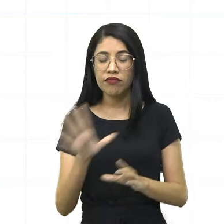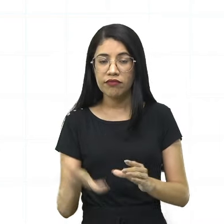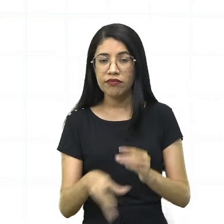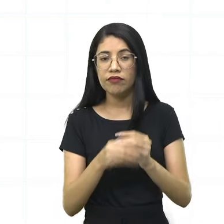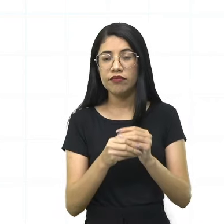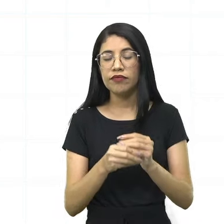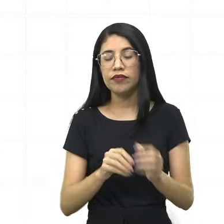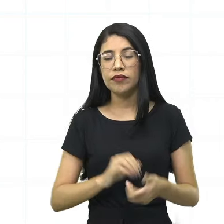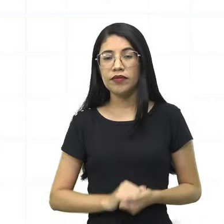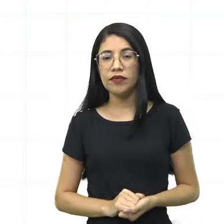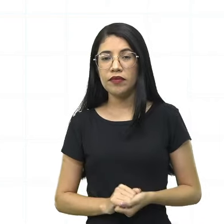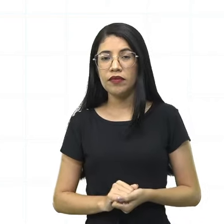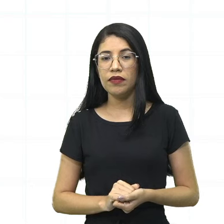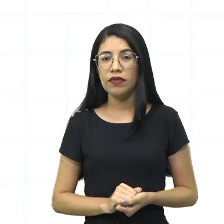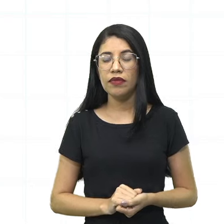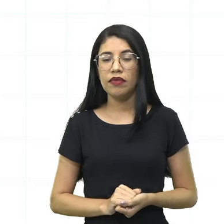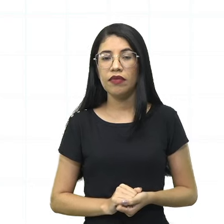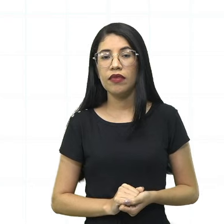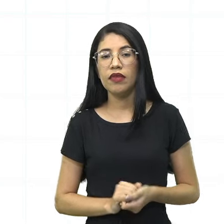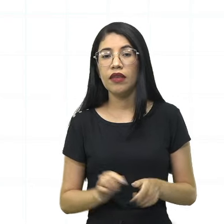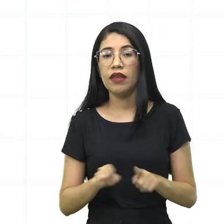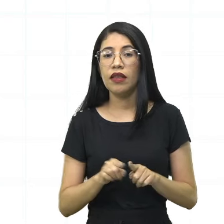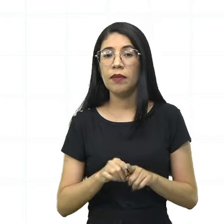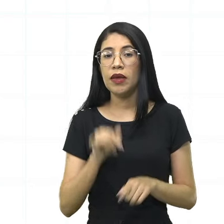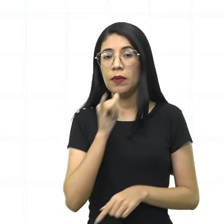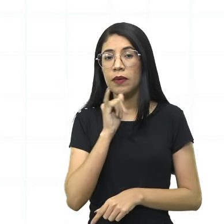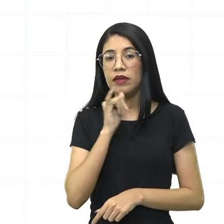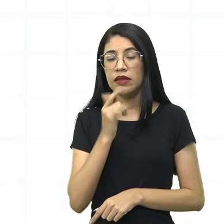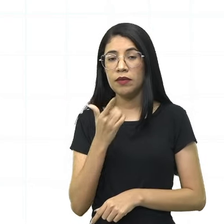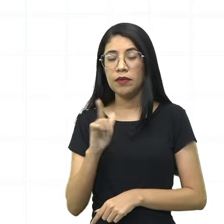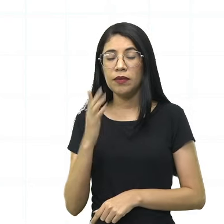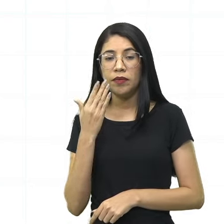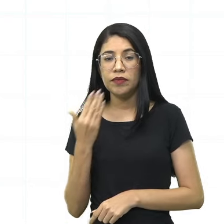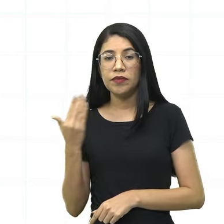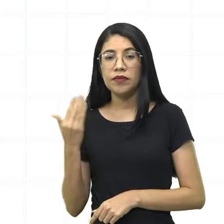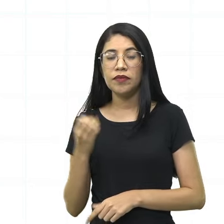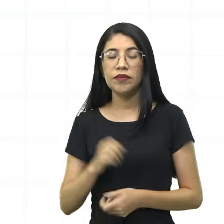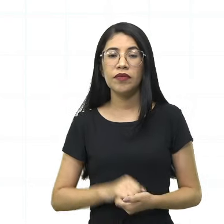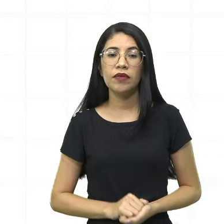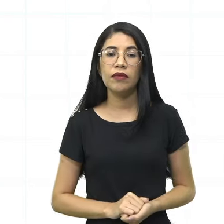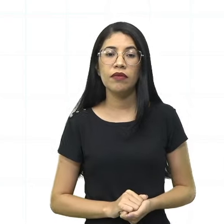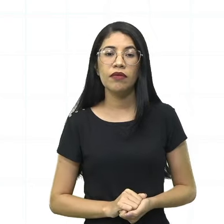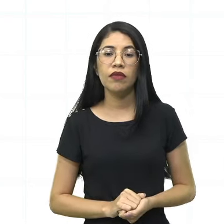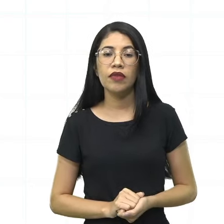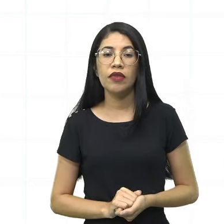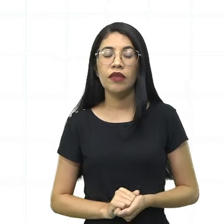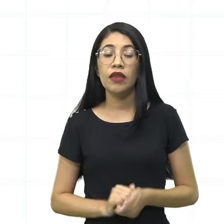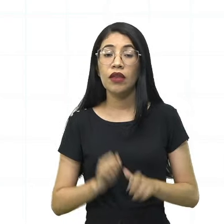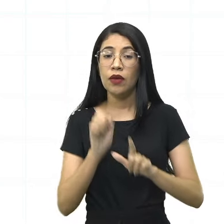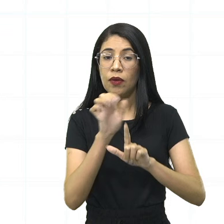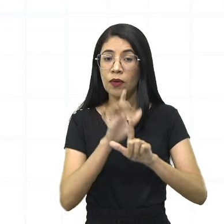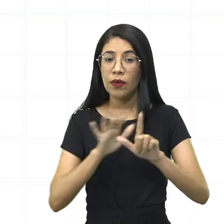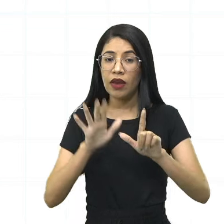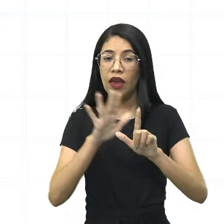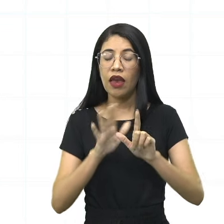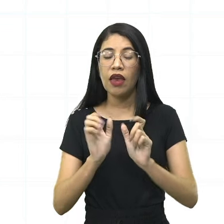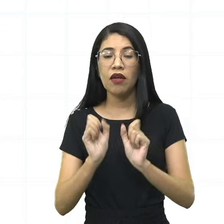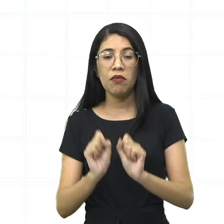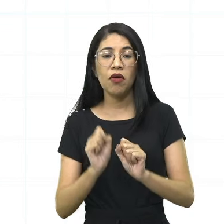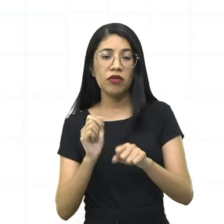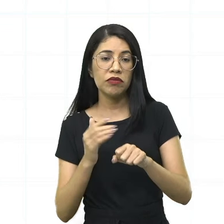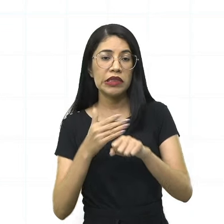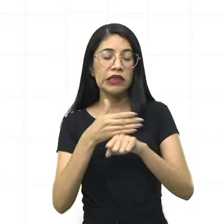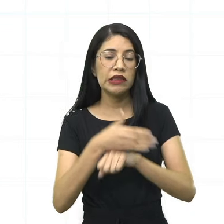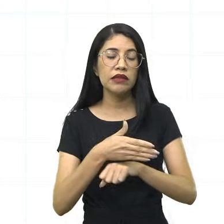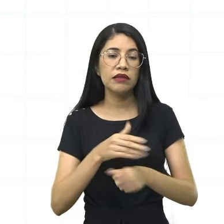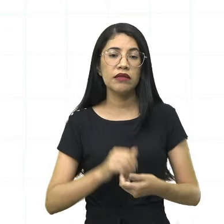certo? Eu trouxe para vocês aí um exemplo, né? Vamos olhar, observem o QR Code, se vocês puderem,